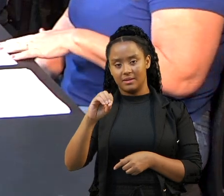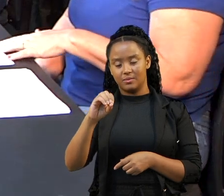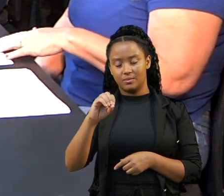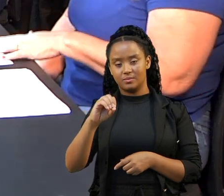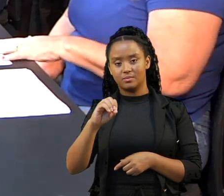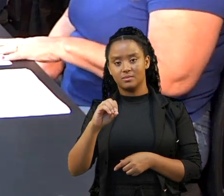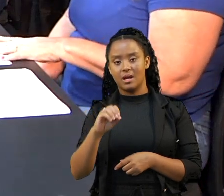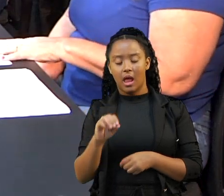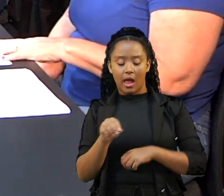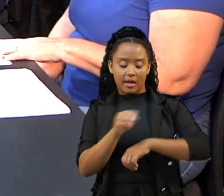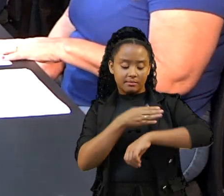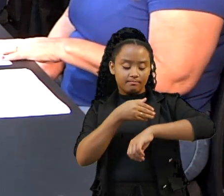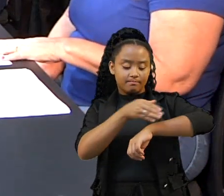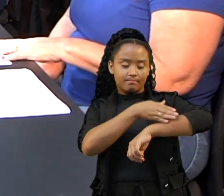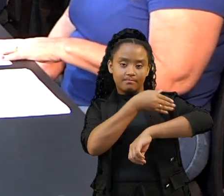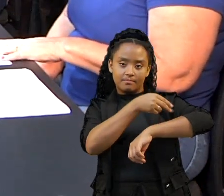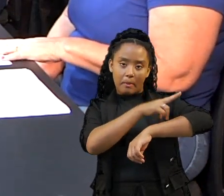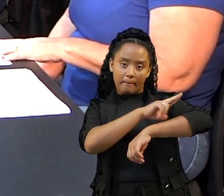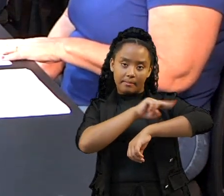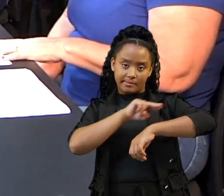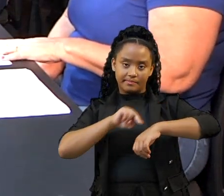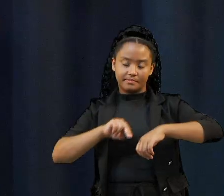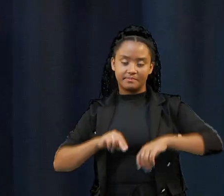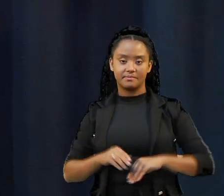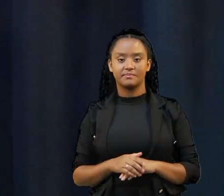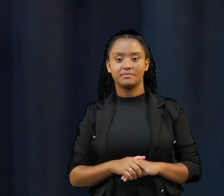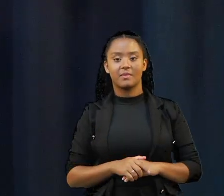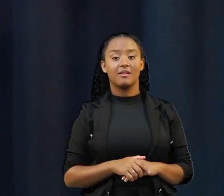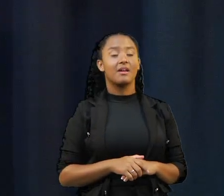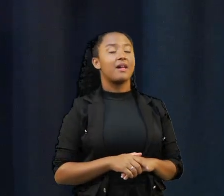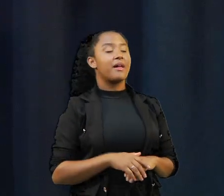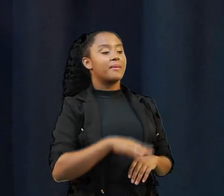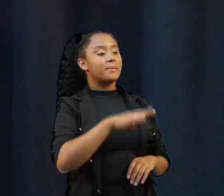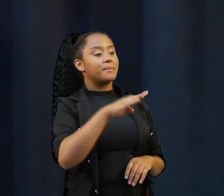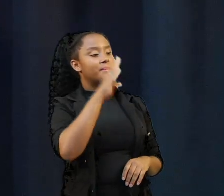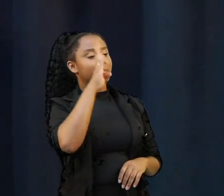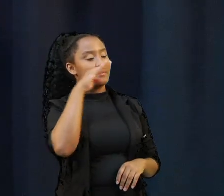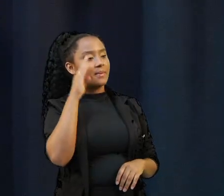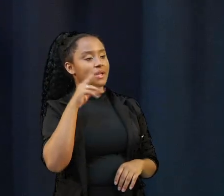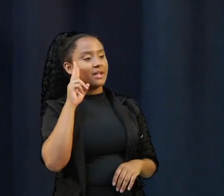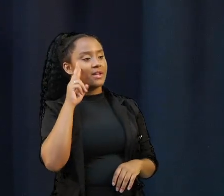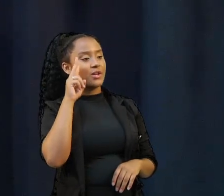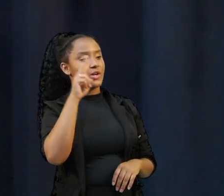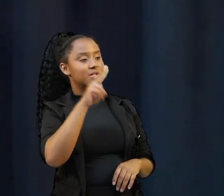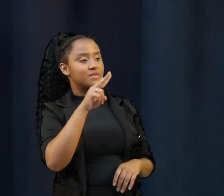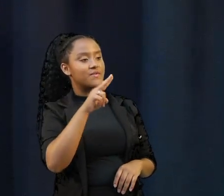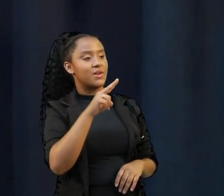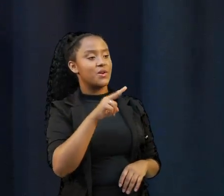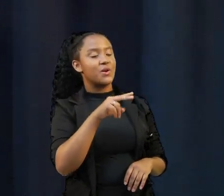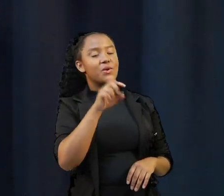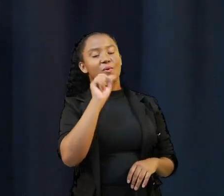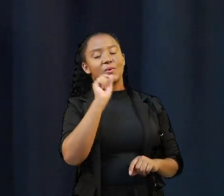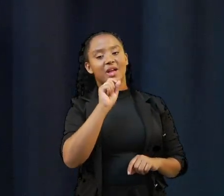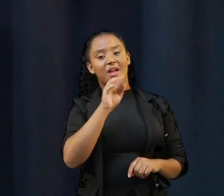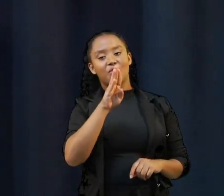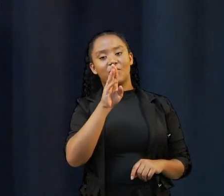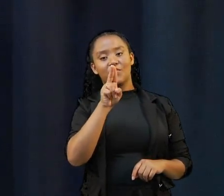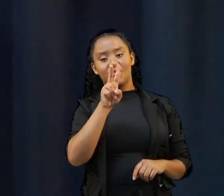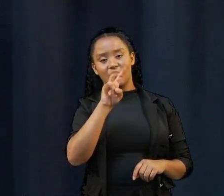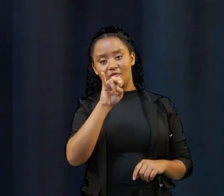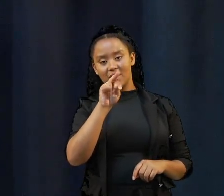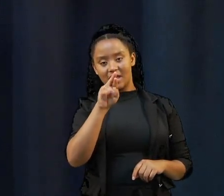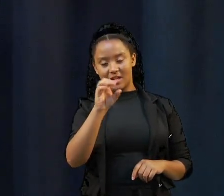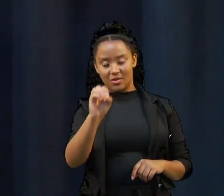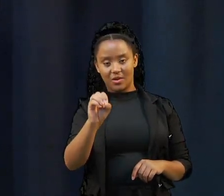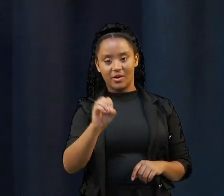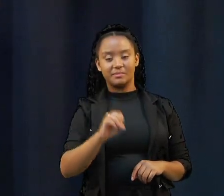ficar mais grossinho. Sim. Brena, a gente está vendo aí, o Vitor Hugo chamou no bloco